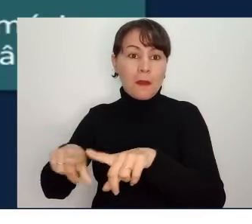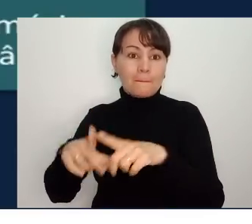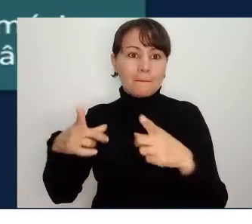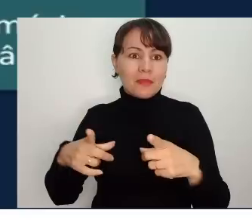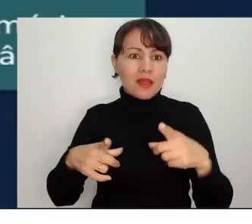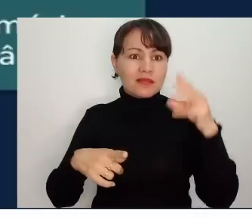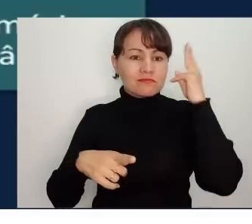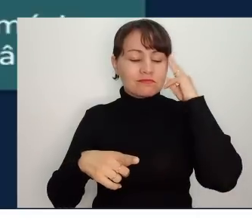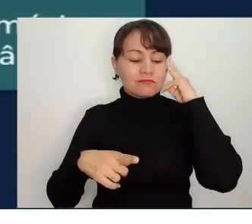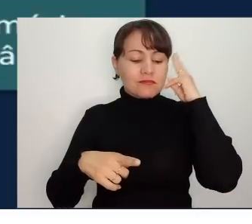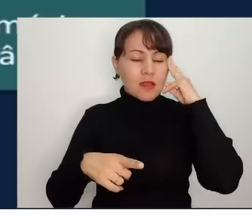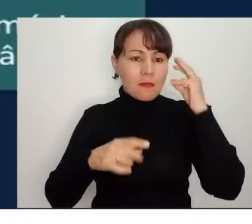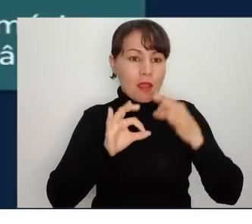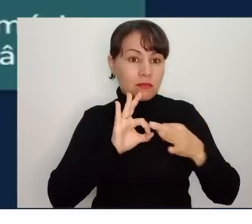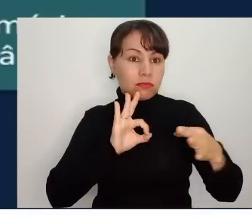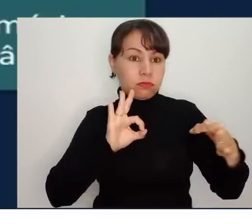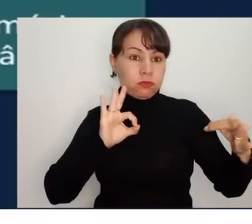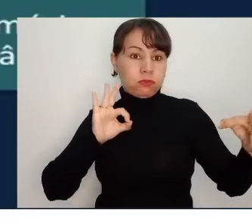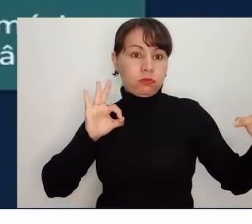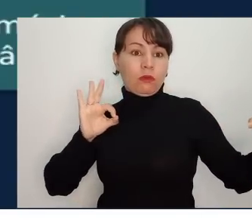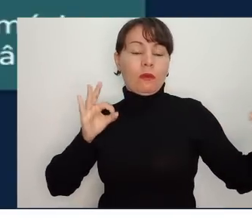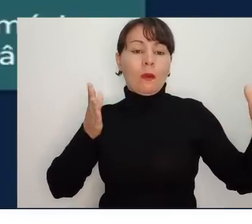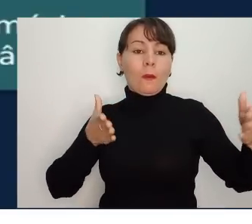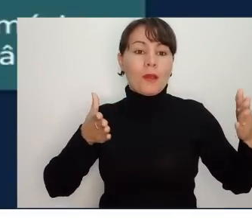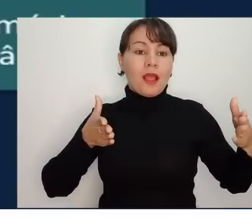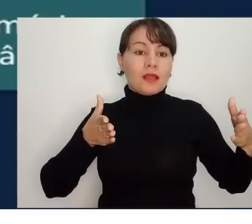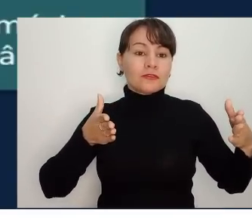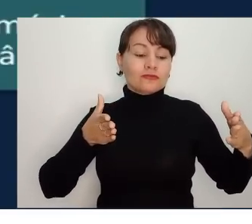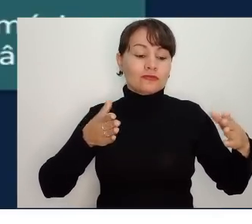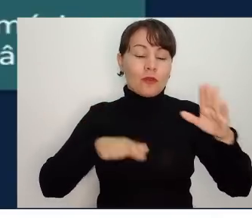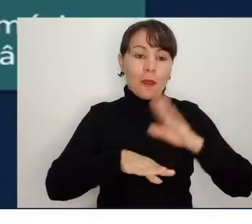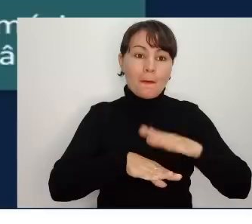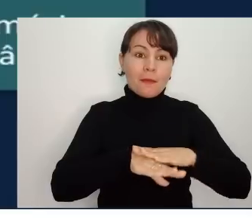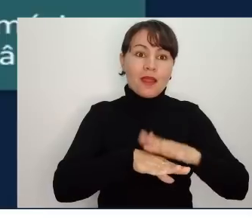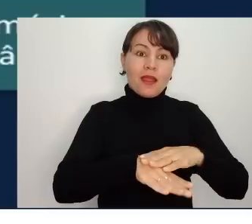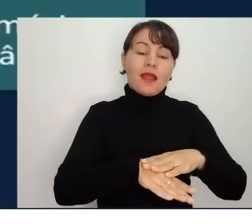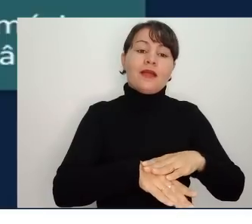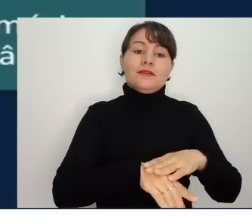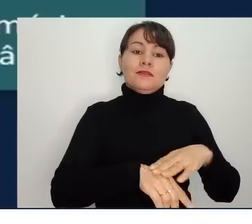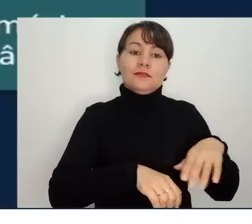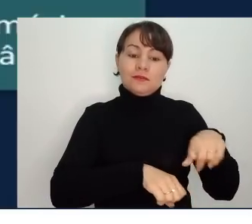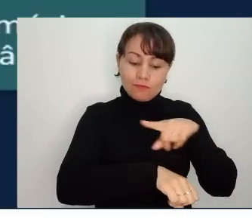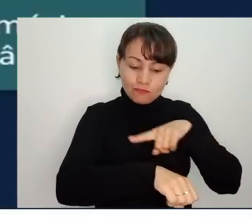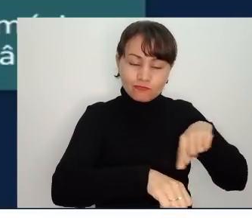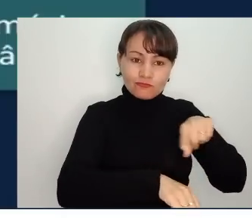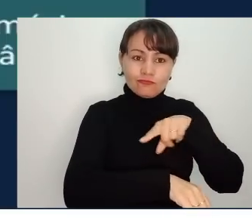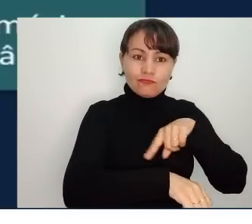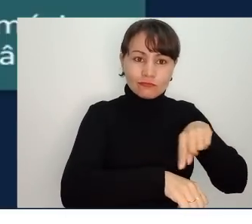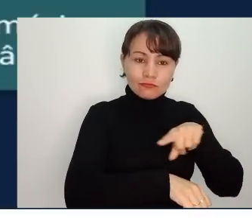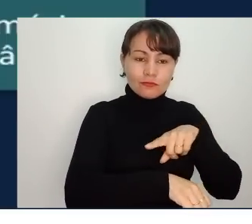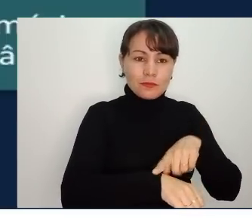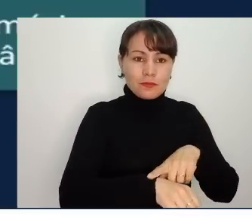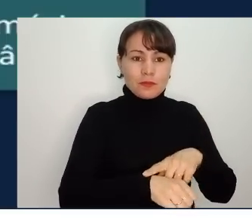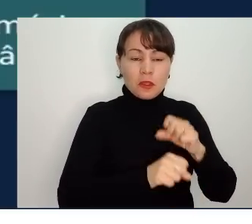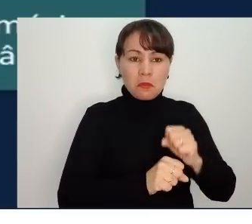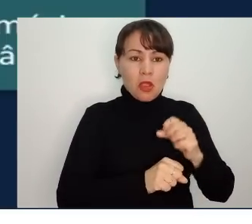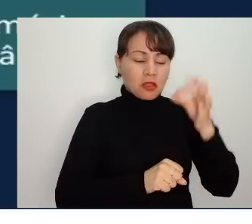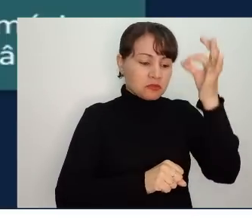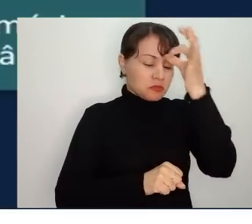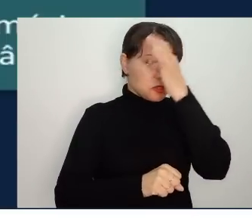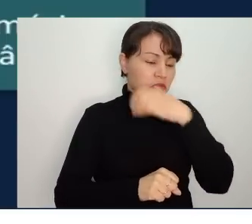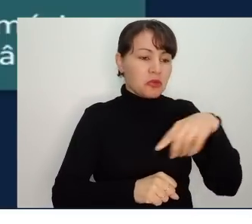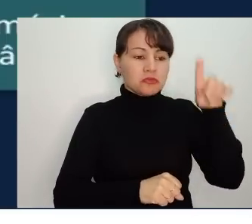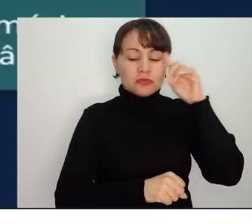Mas a memória a longo prazo, ela tem uma memória mais duradoura, que pode durar também segundos,